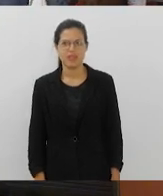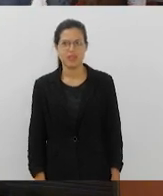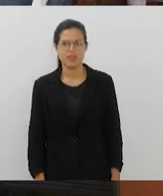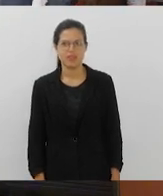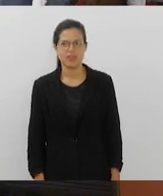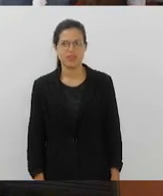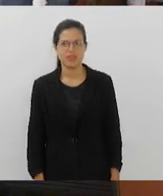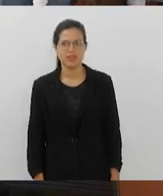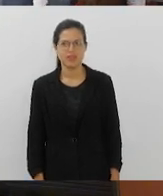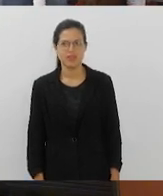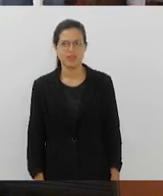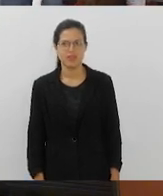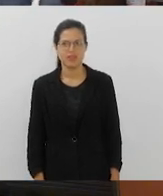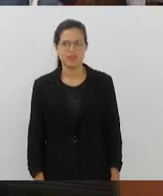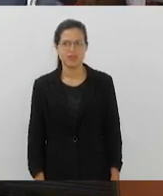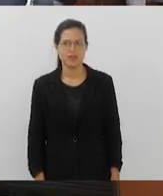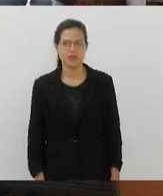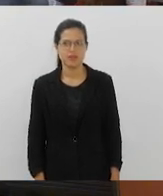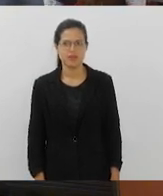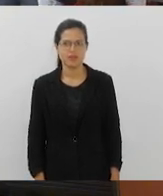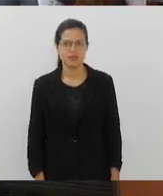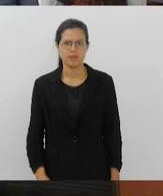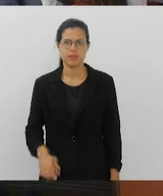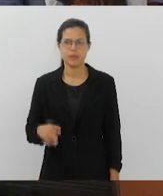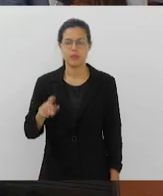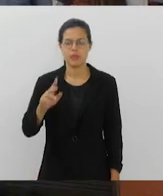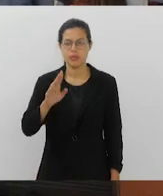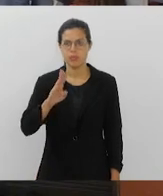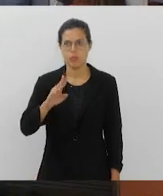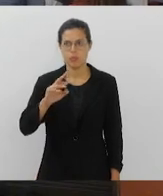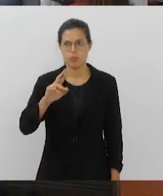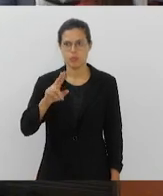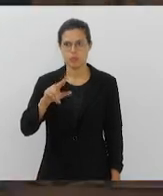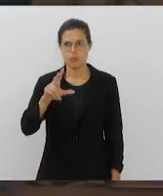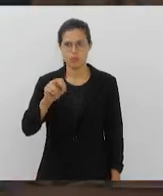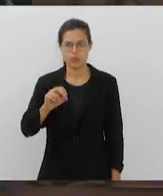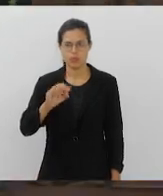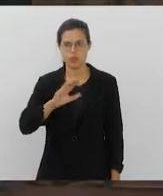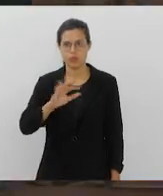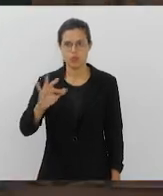Próximo agraciado, o senhor Bruno Fernando de Lima Barreiros.